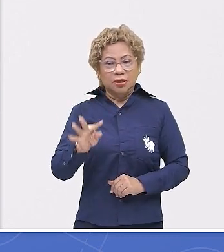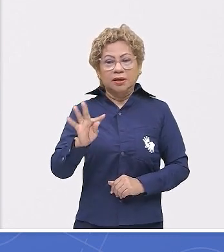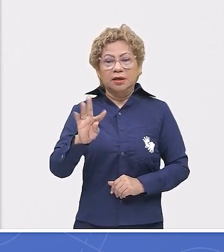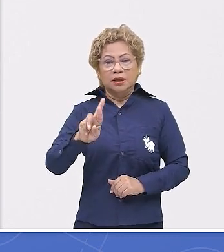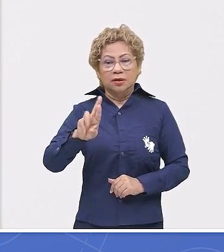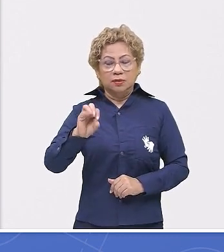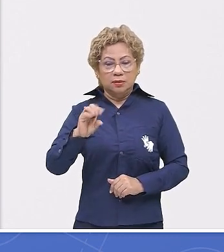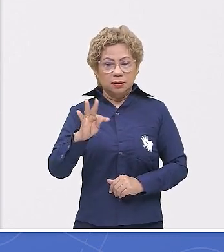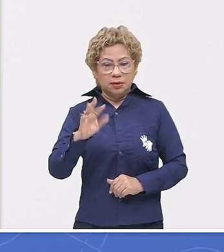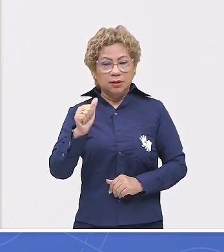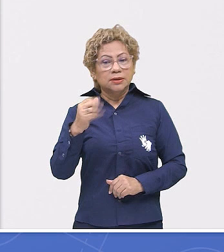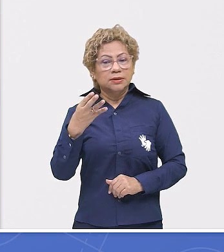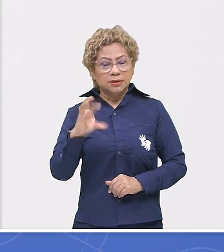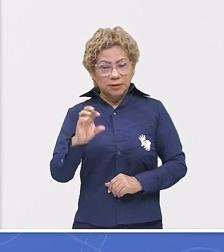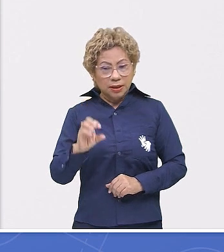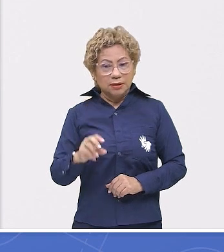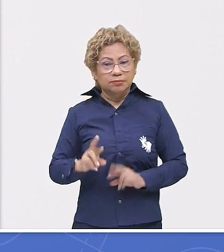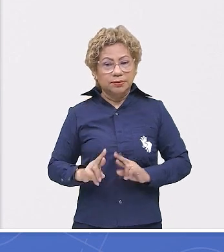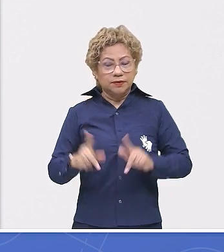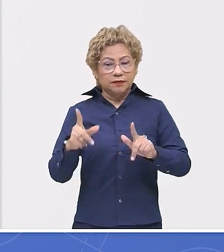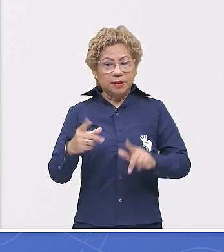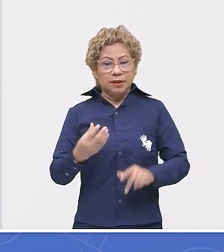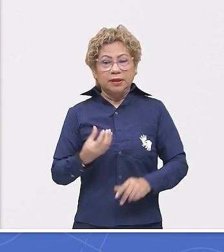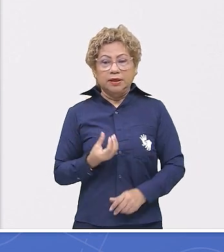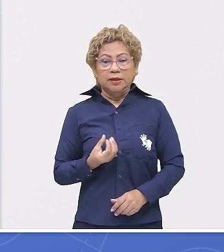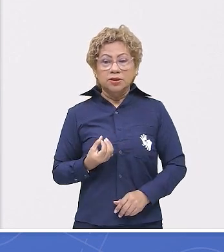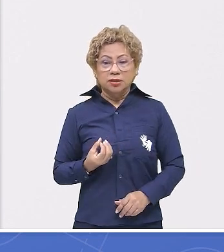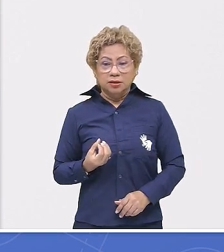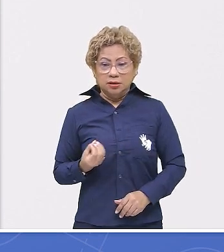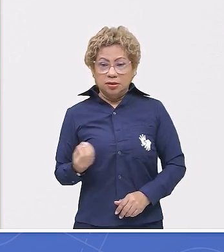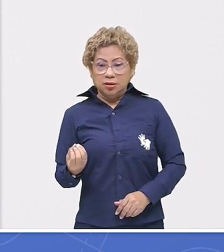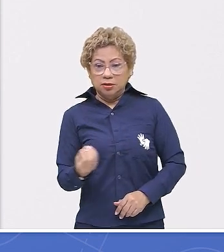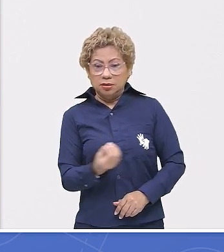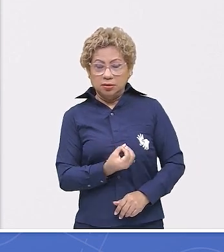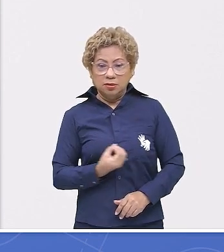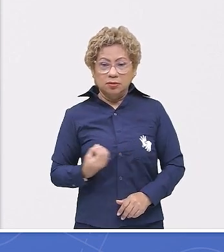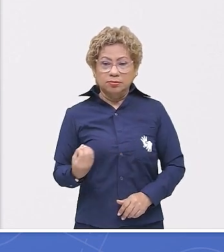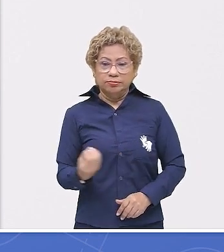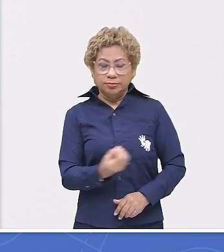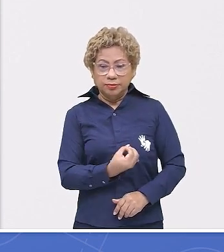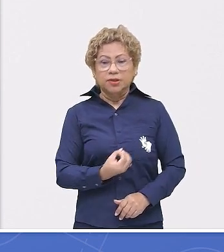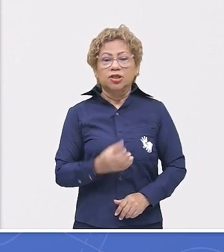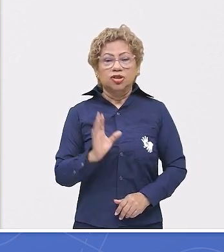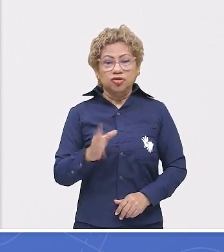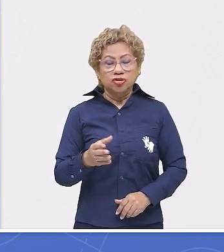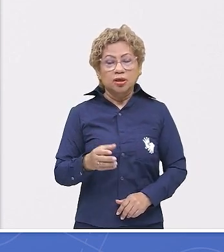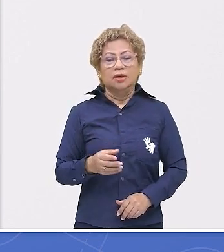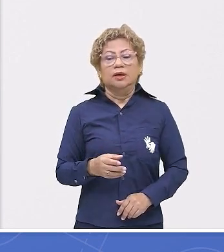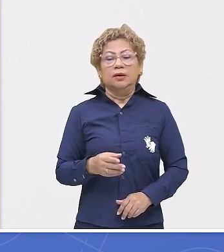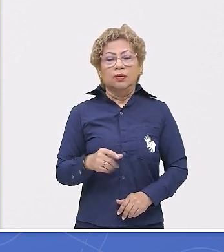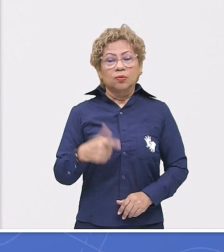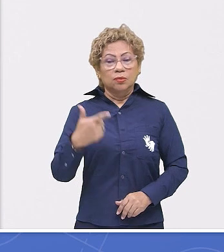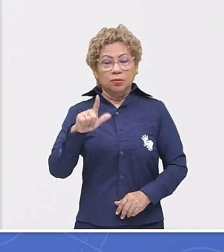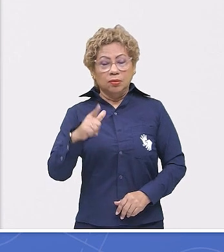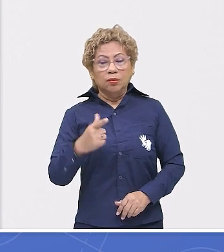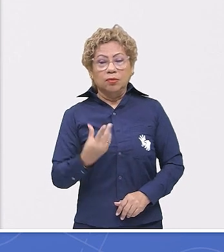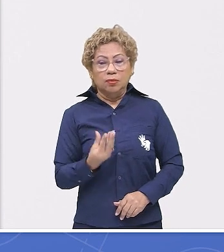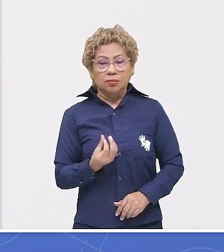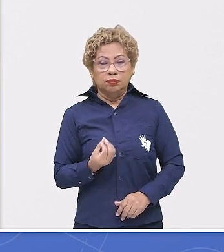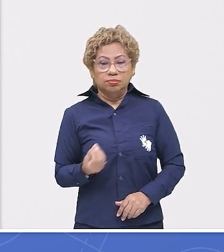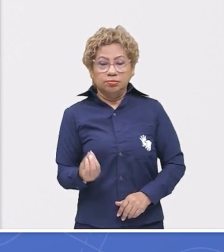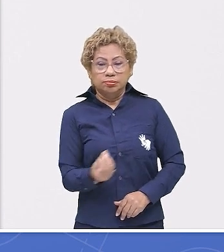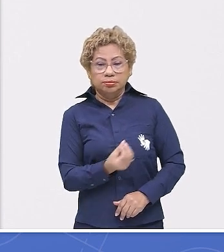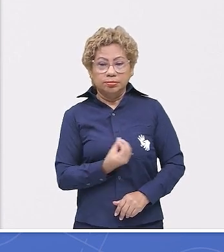de translação, ele vai ter aí o seu período, tá? Demora em torno de 365 dias e